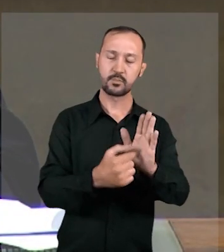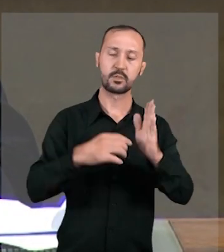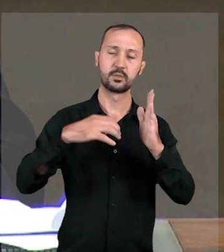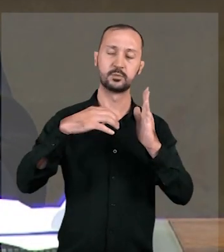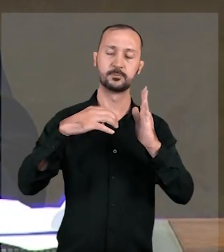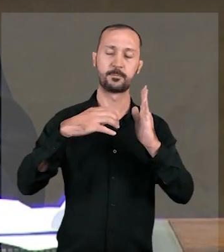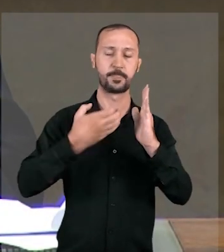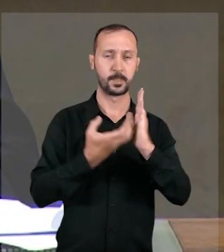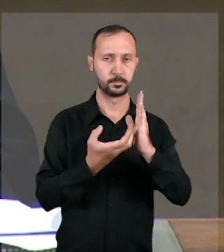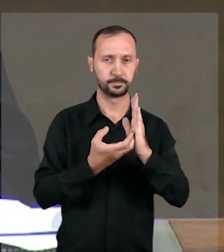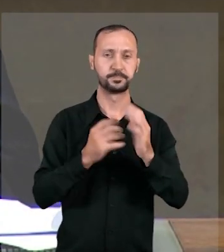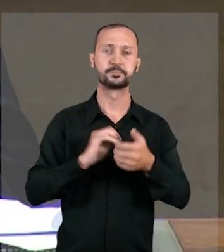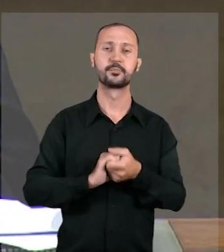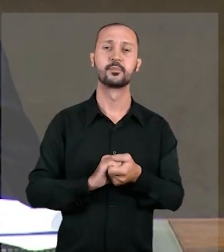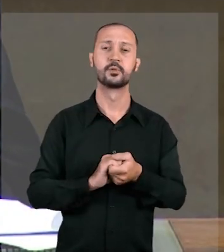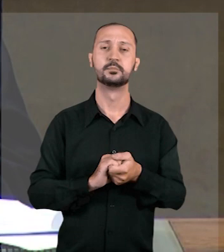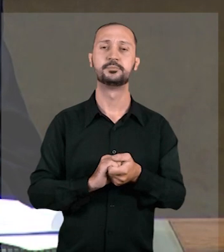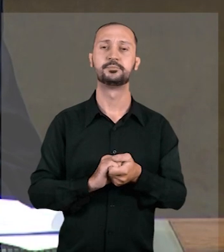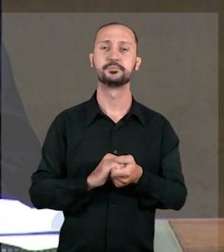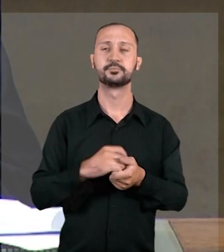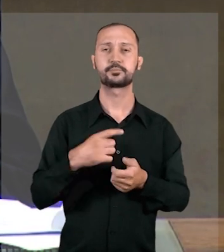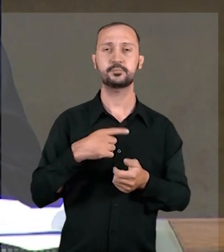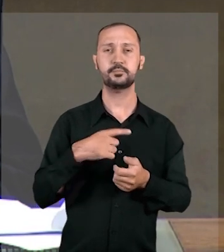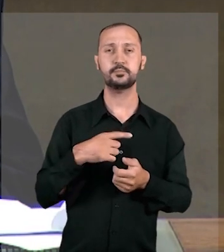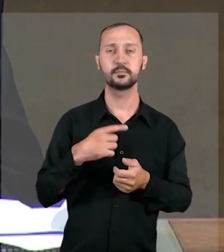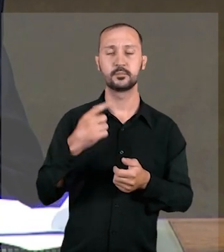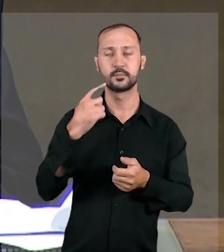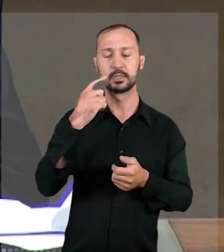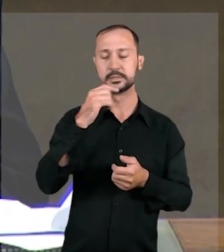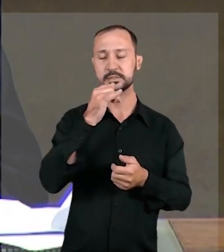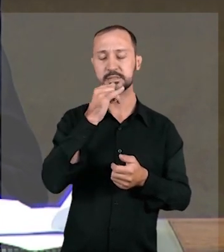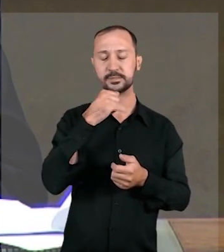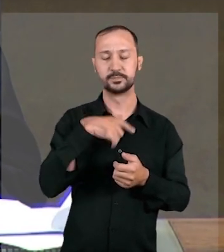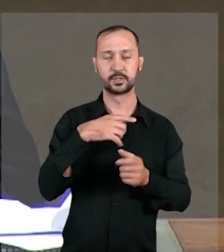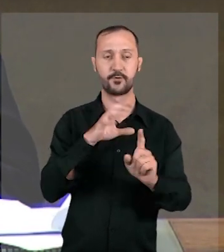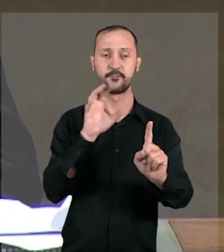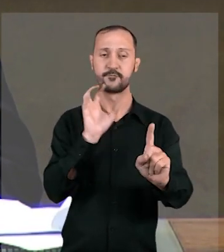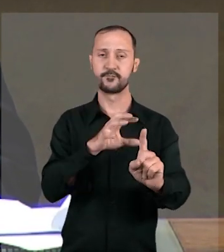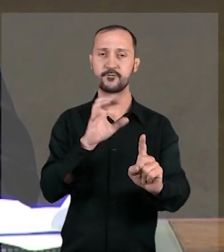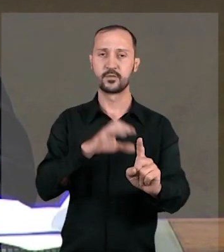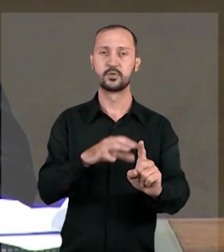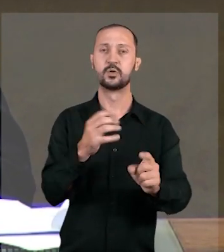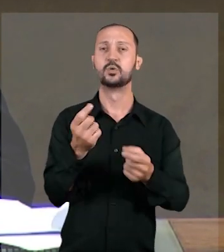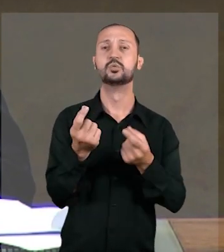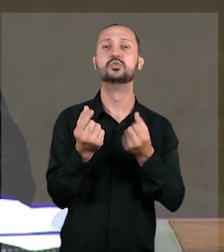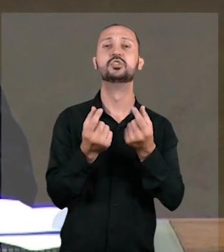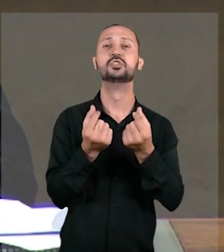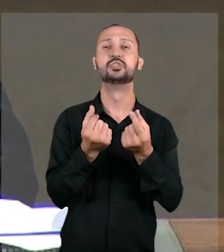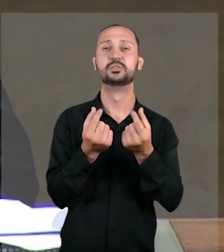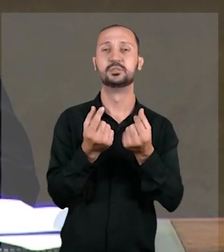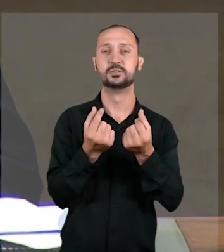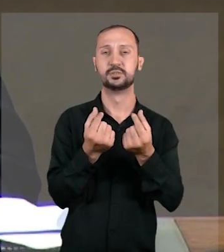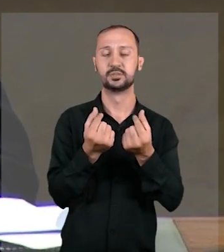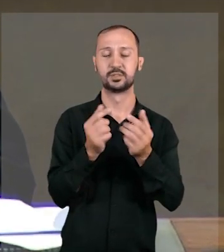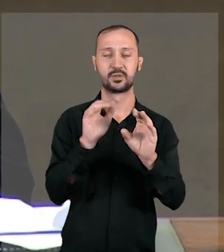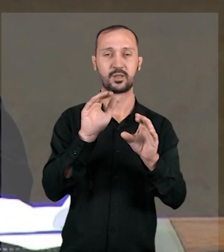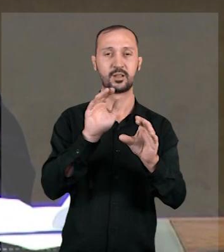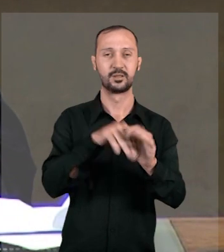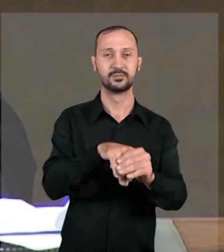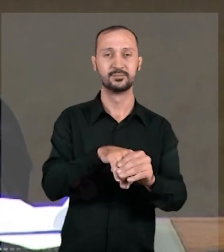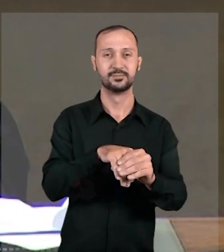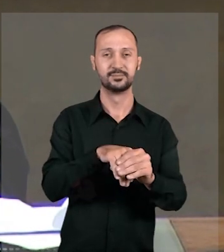Nacional. Uma outra decisão importante do Supremo que impactou a questão do financiamento eleitoral foi